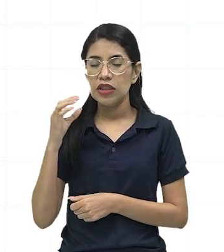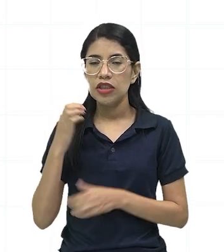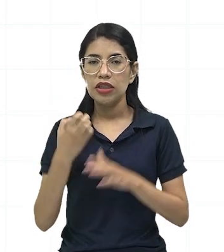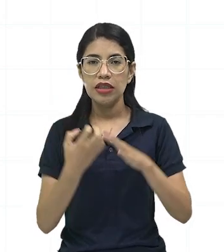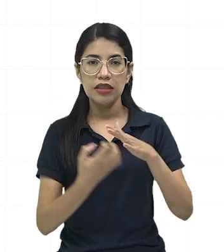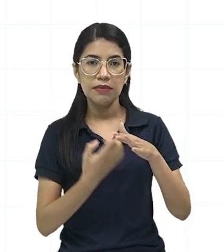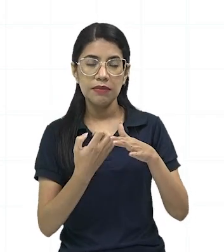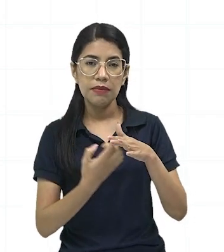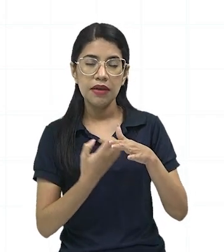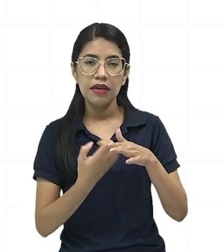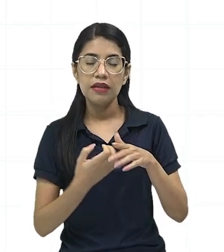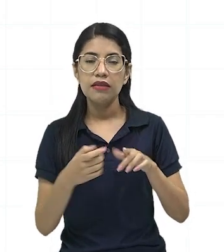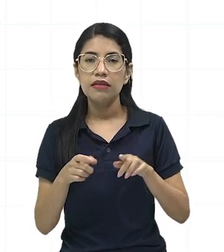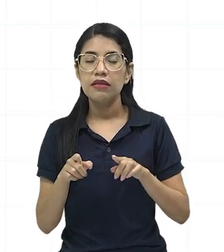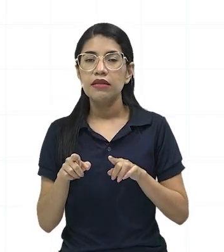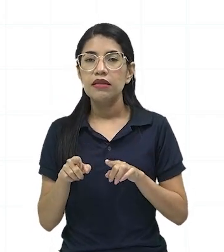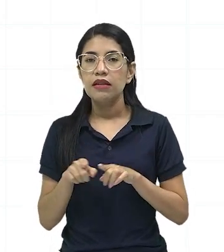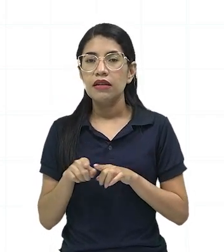até mesmo